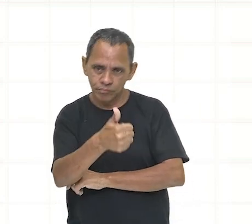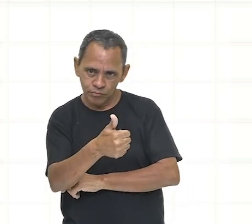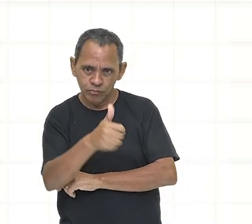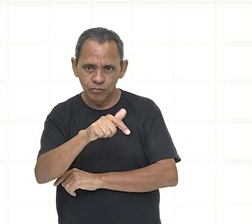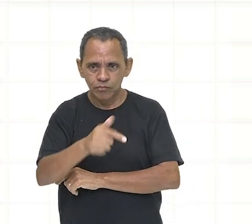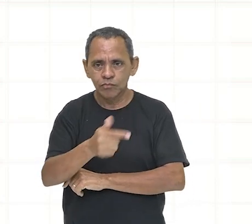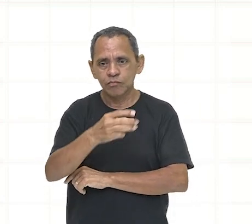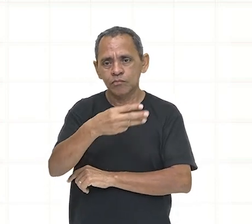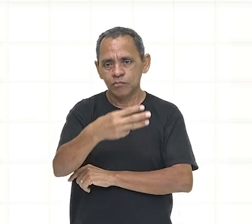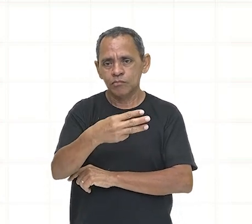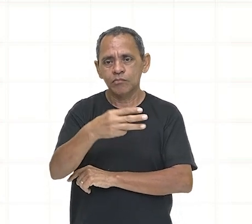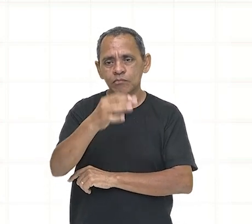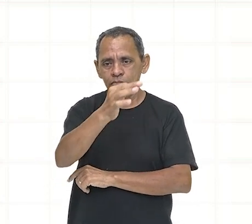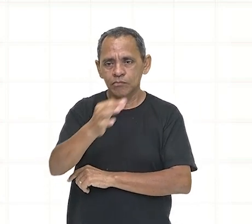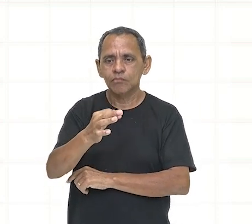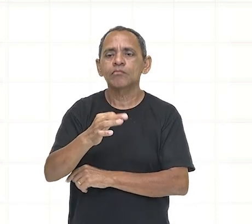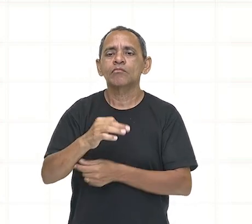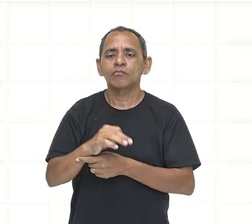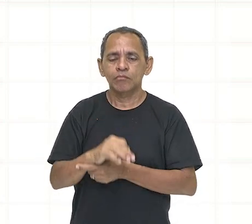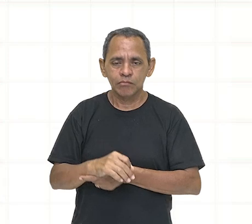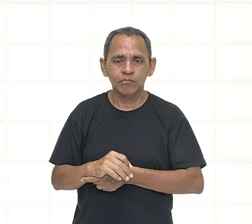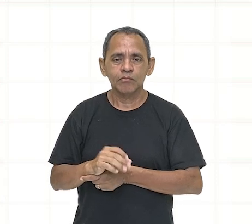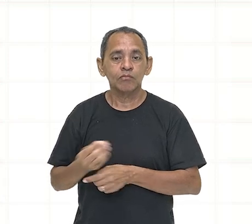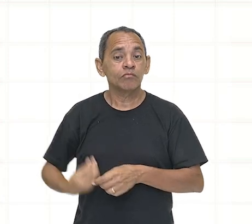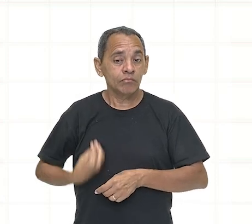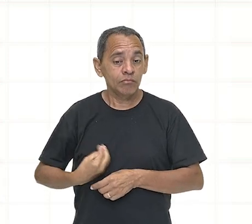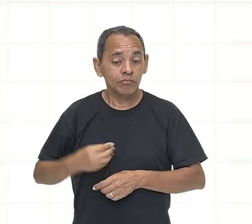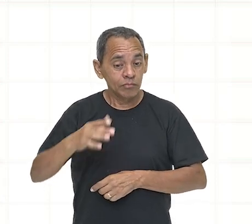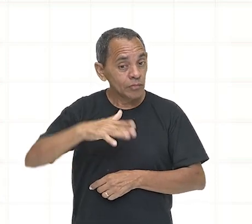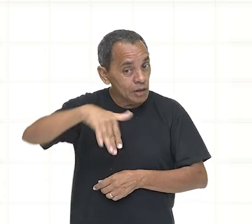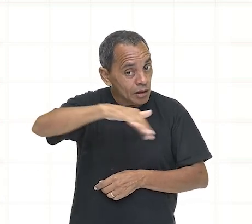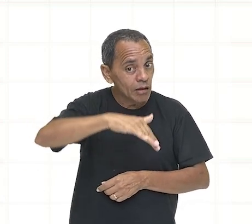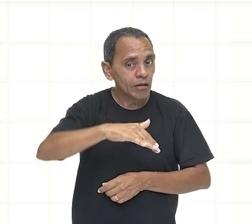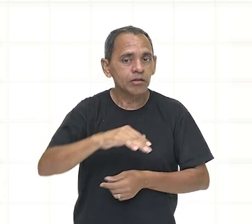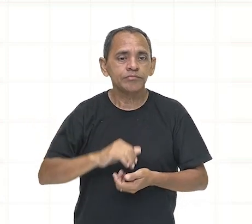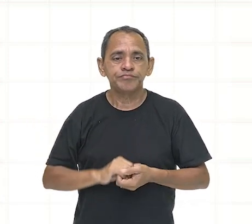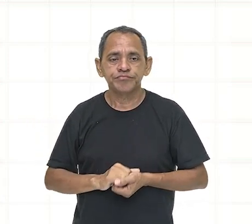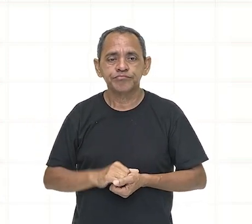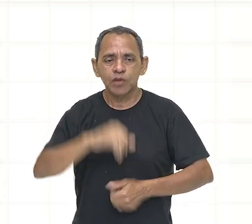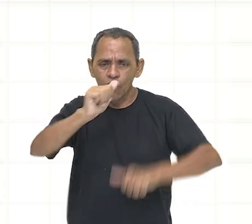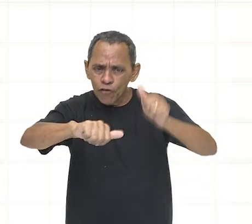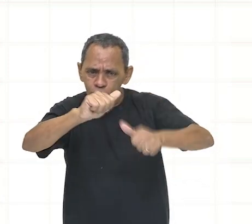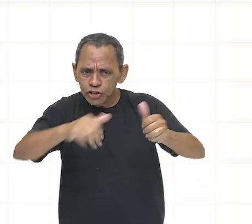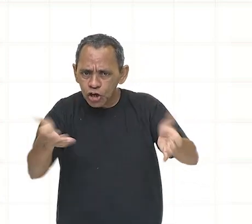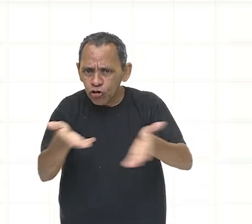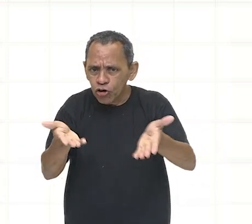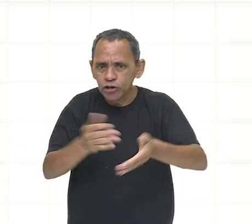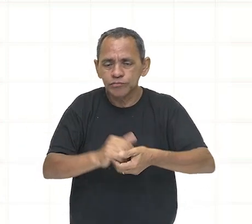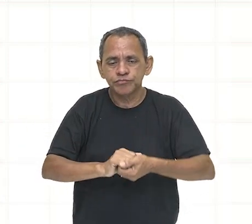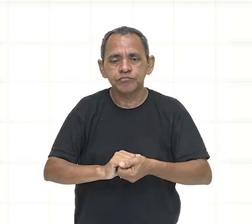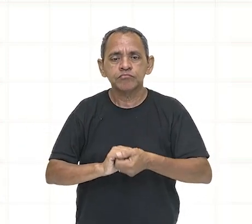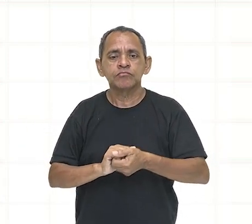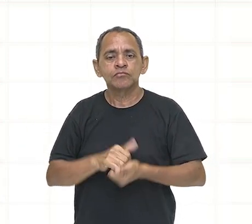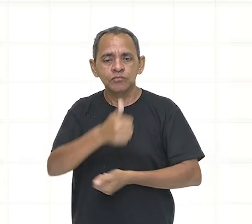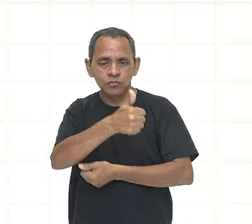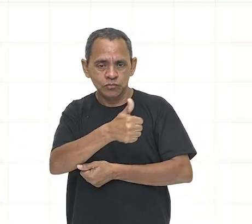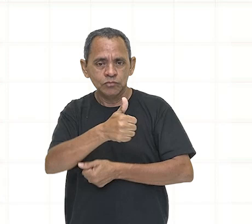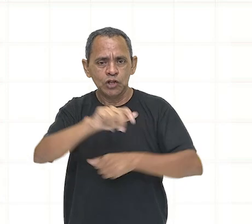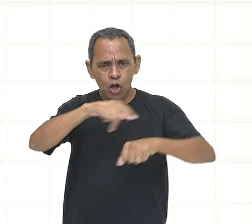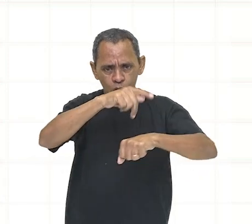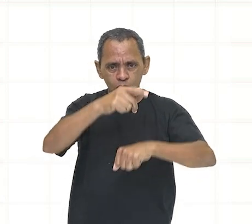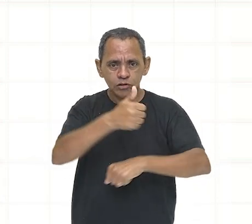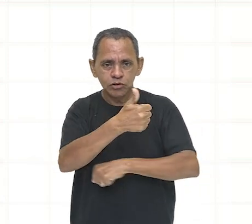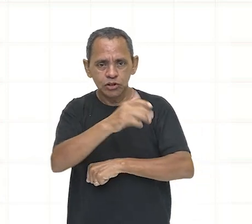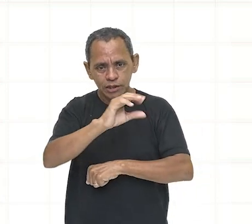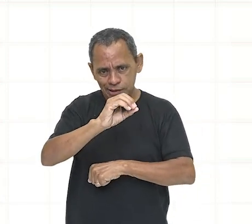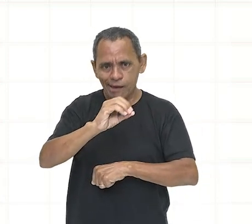continentes, estavam na área que nós estamos aí avaliando. Dentre os 10 países mais populosos do mundo, 6 fazem parte